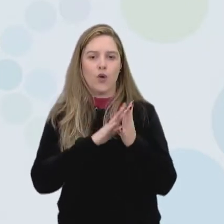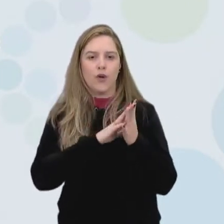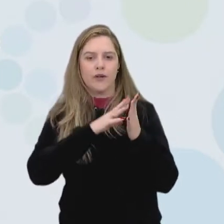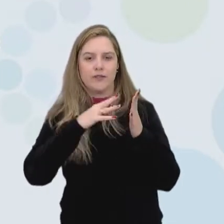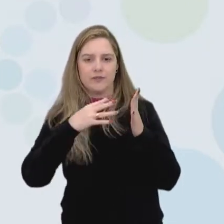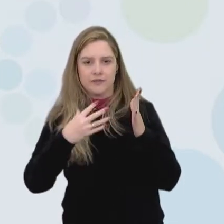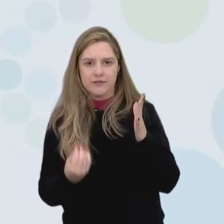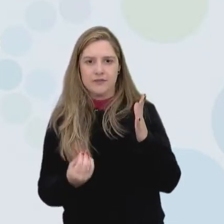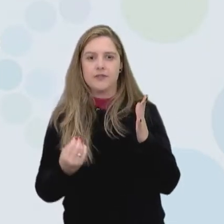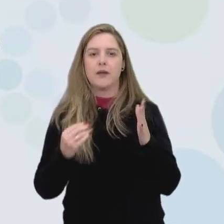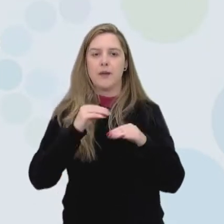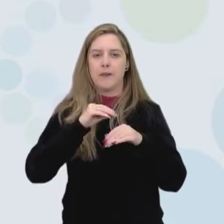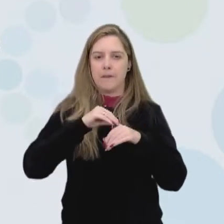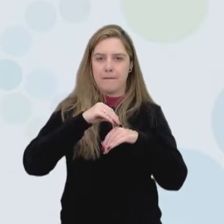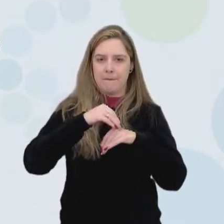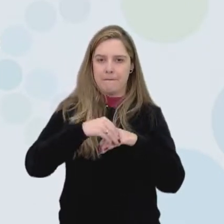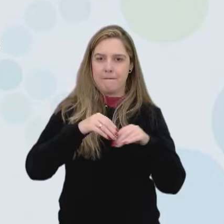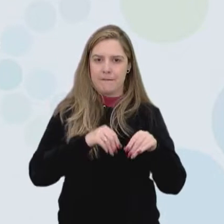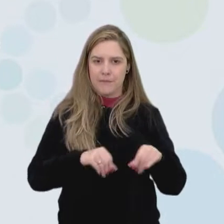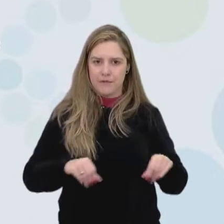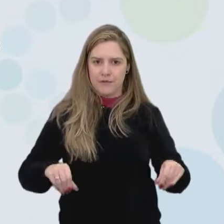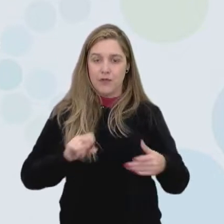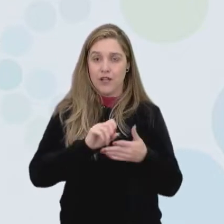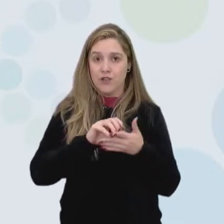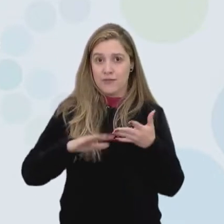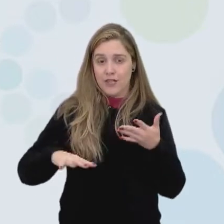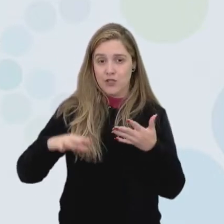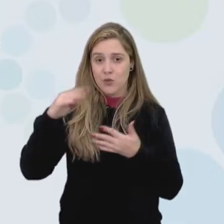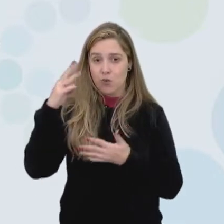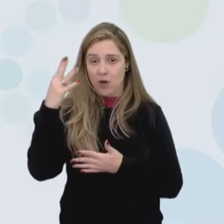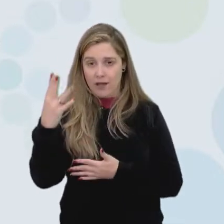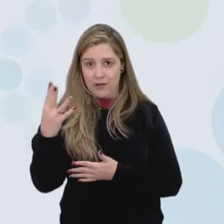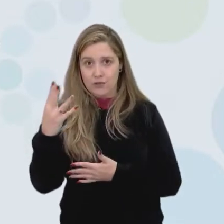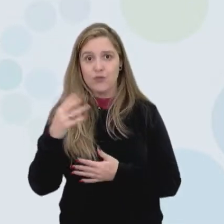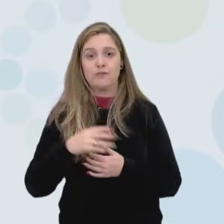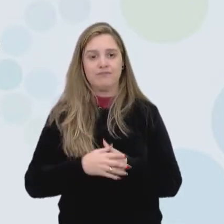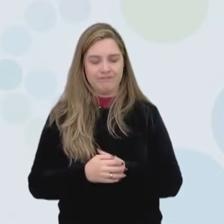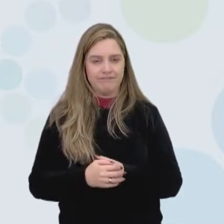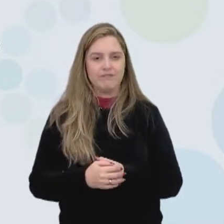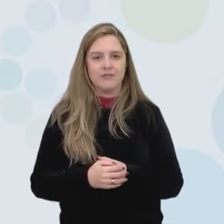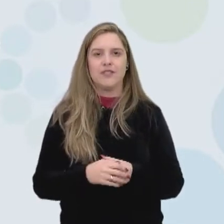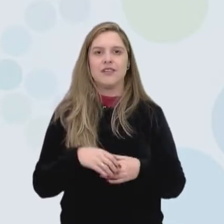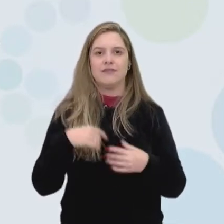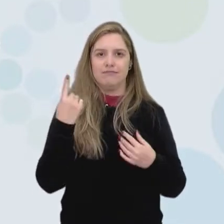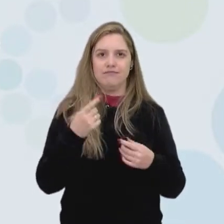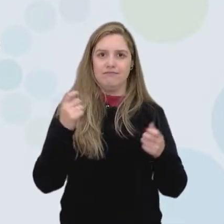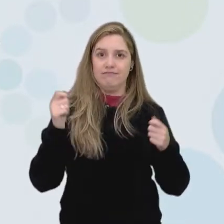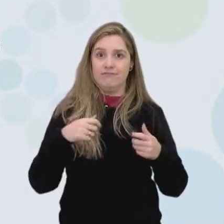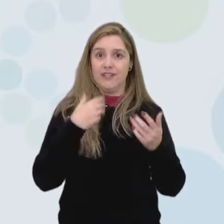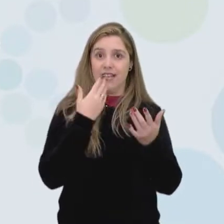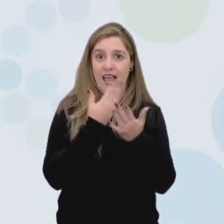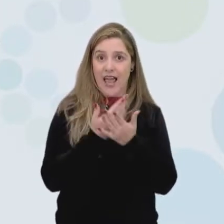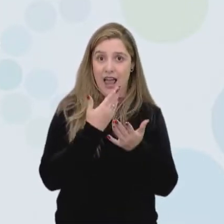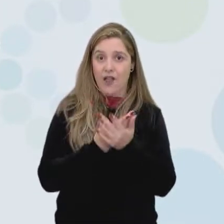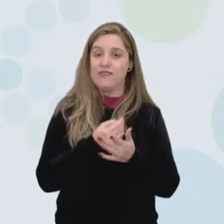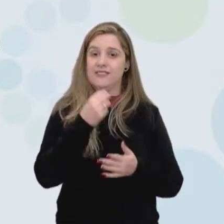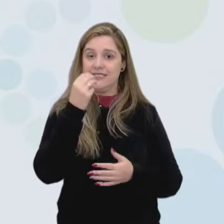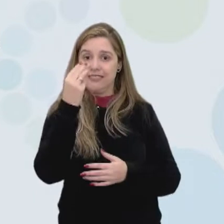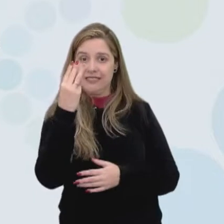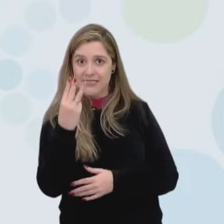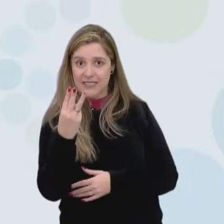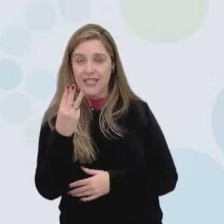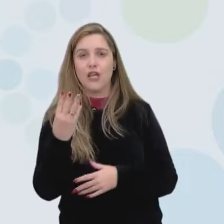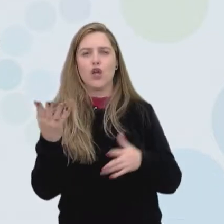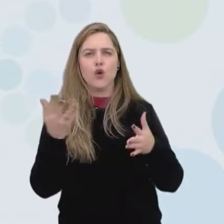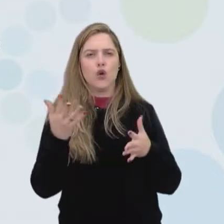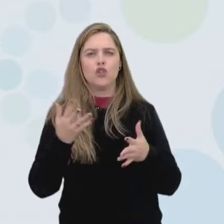a célula. Estamos trabalhando aí a atividade 4 desse componente. Estamos na aula 3 e hoje a